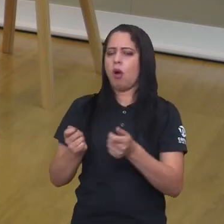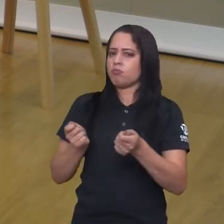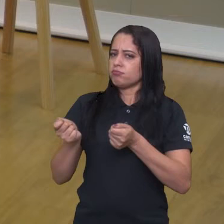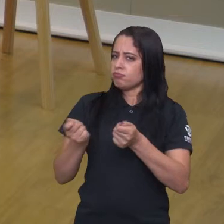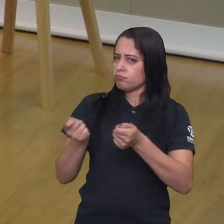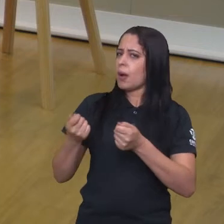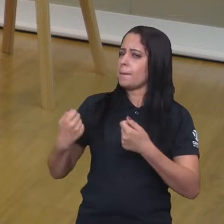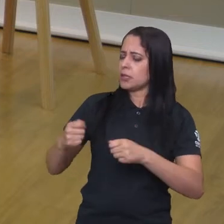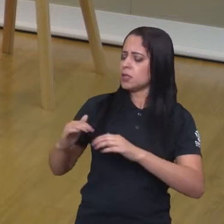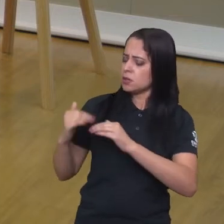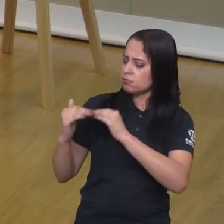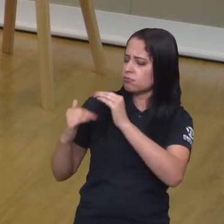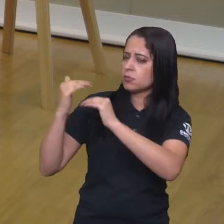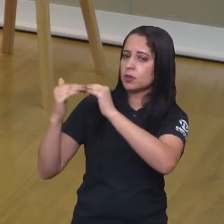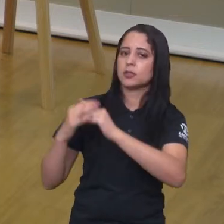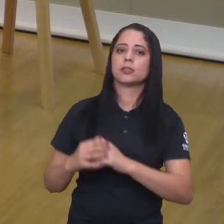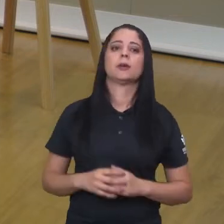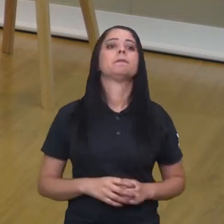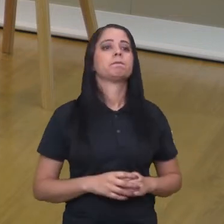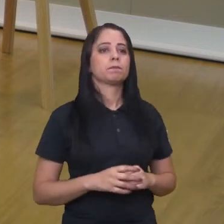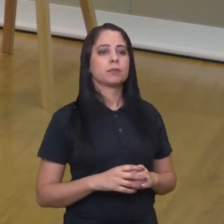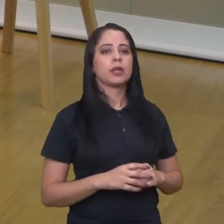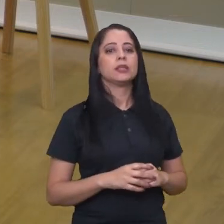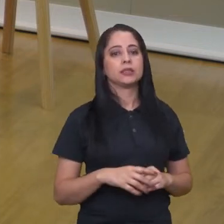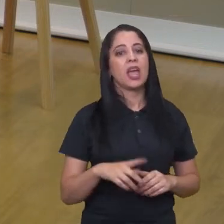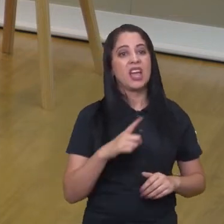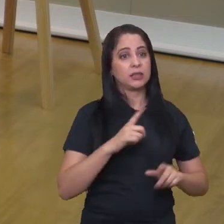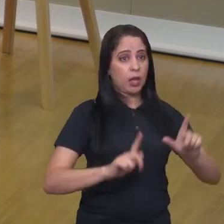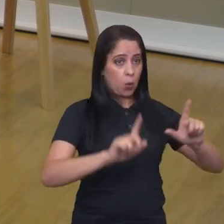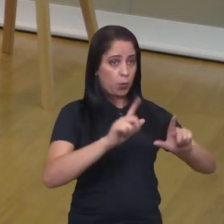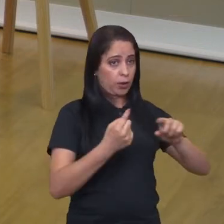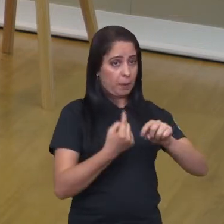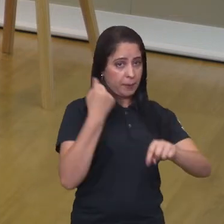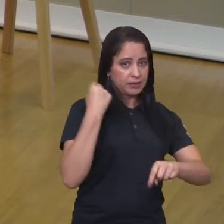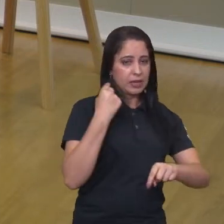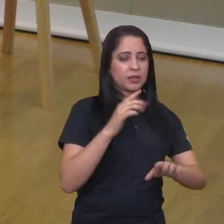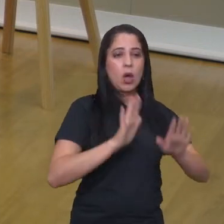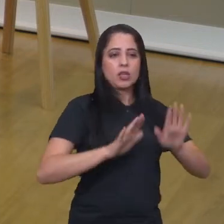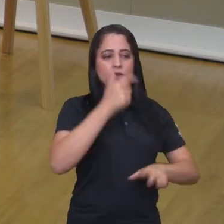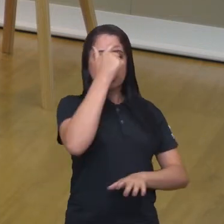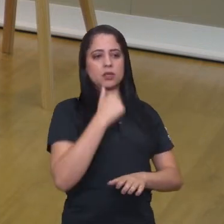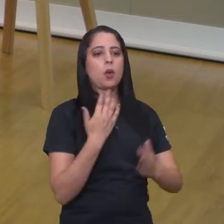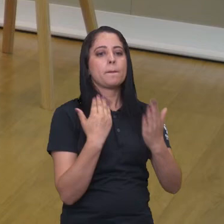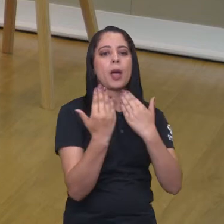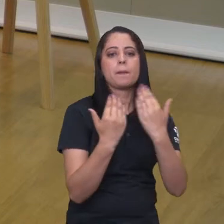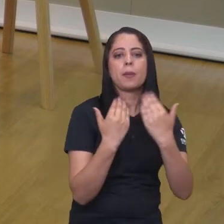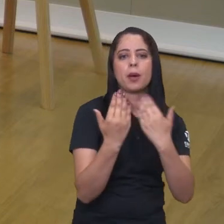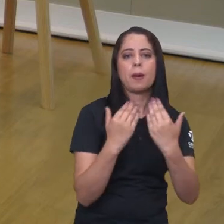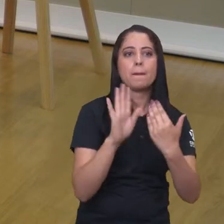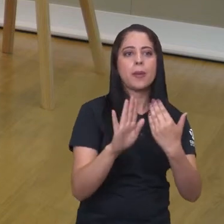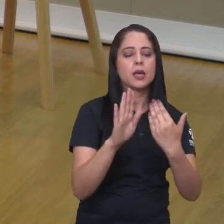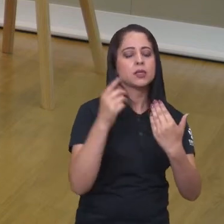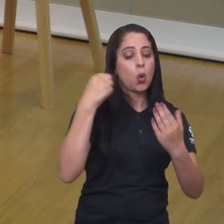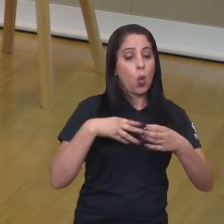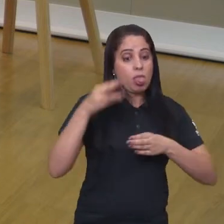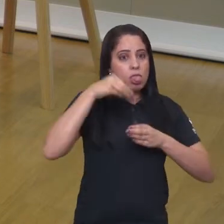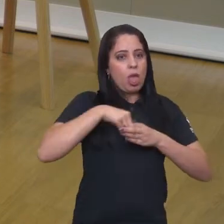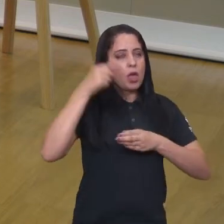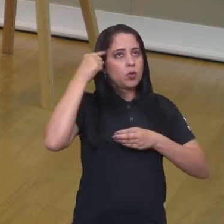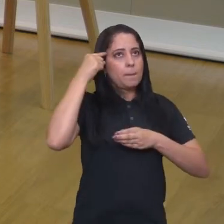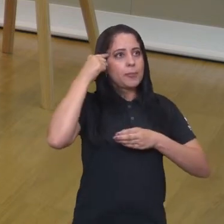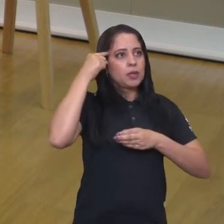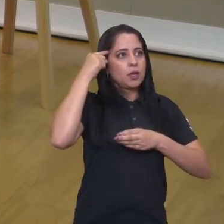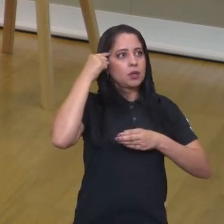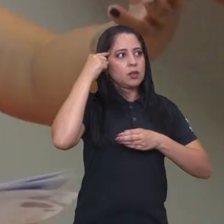das habilidades que a gente precisa desenvolver. Em um programa nós até conversamos sobre isso, porque às vezes eu estou aqui conversando com você, só que eu